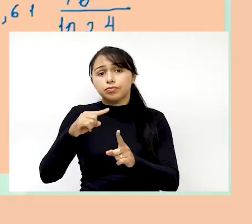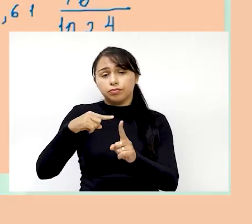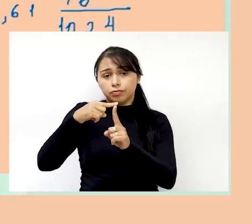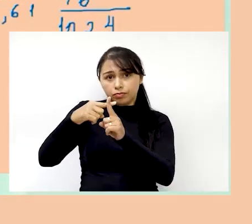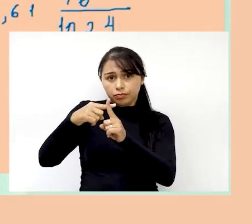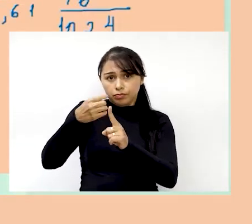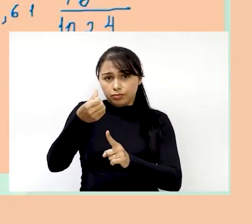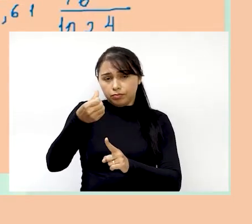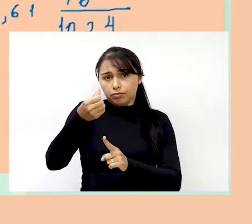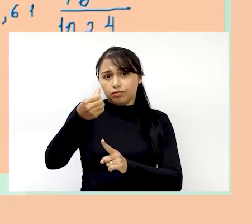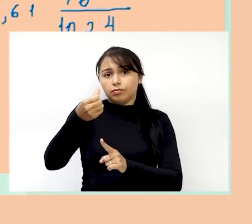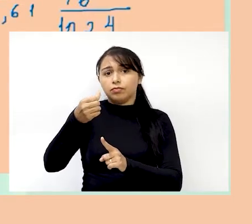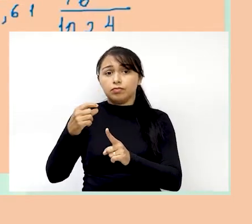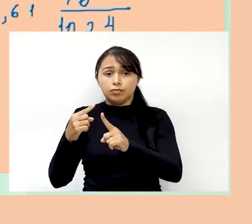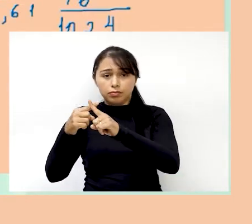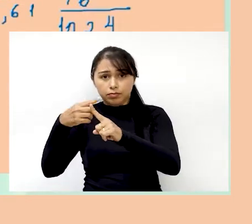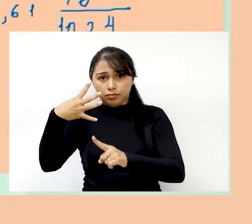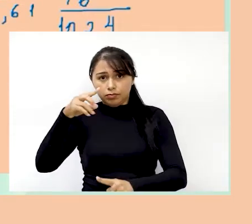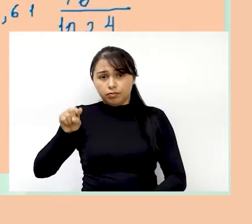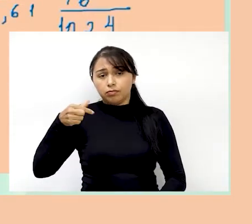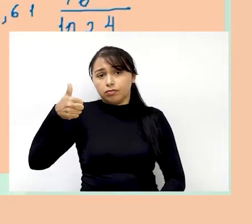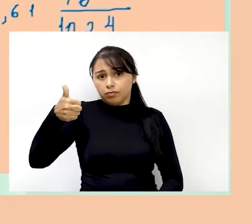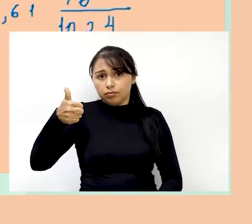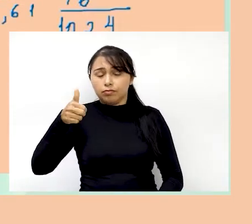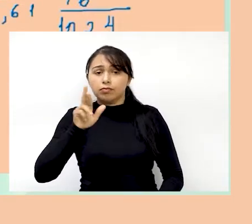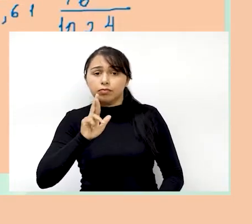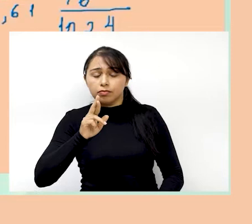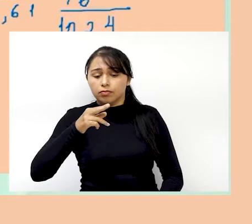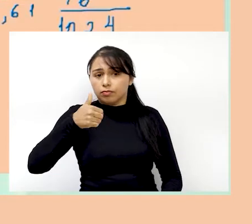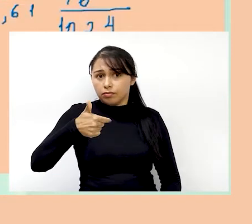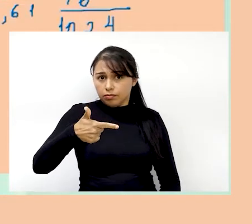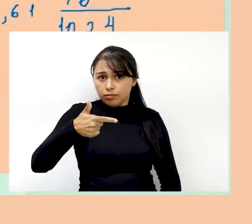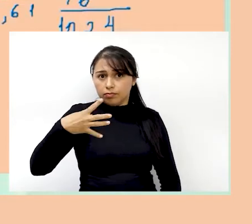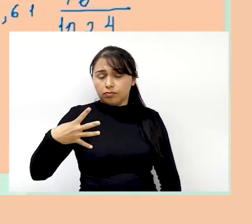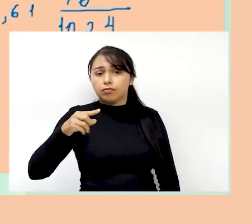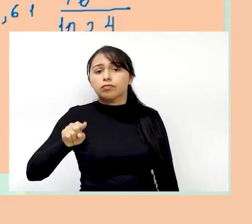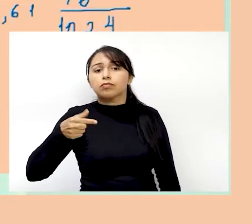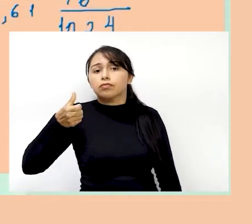6 vezes 4,1, 24,6.